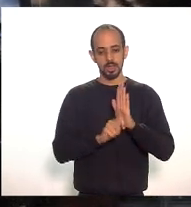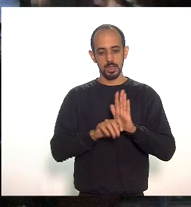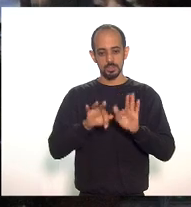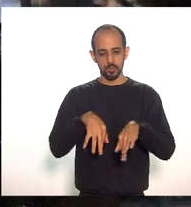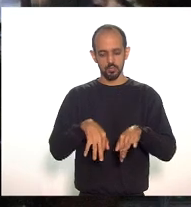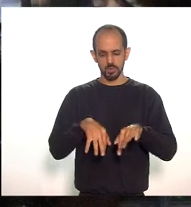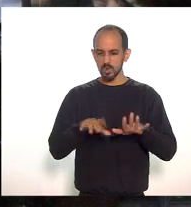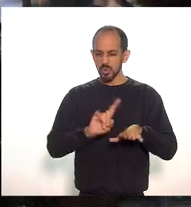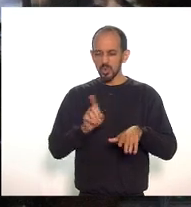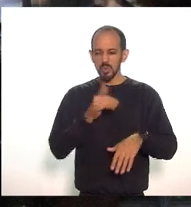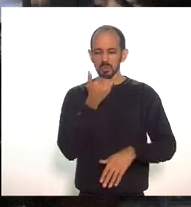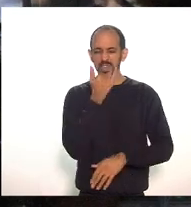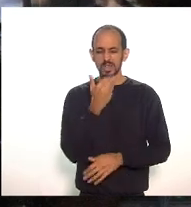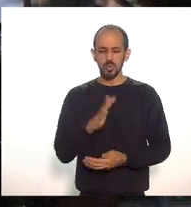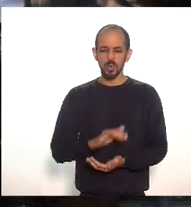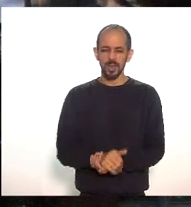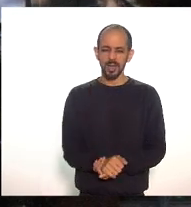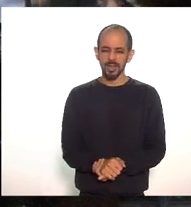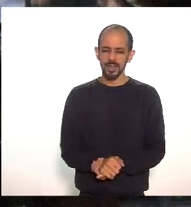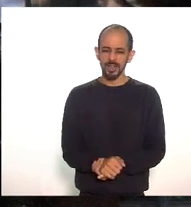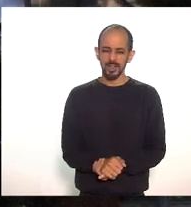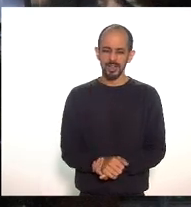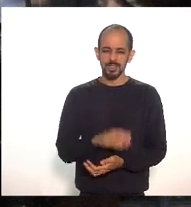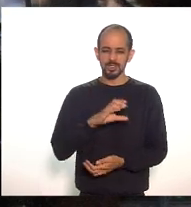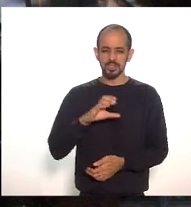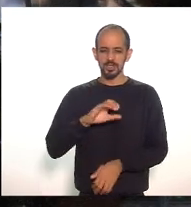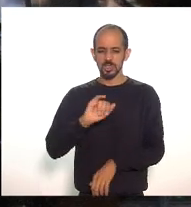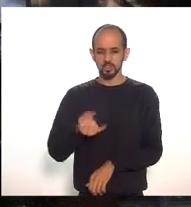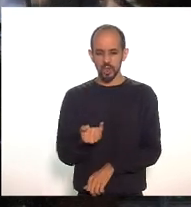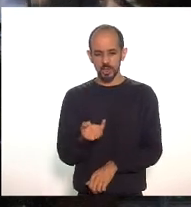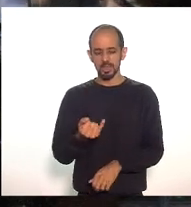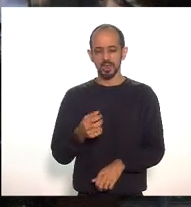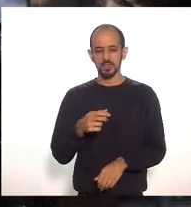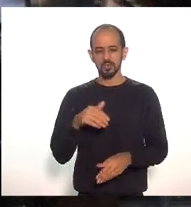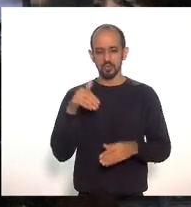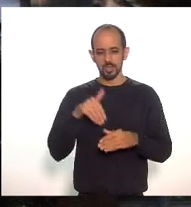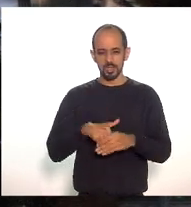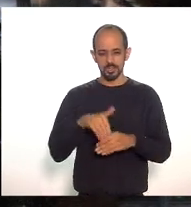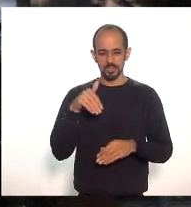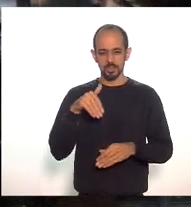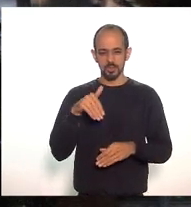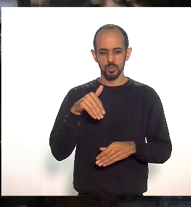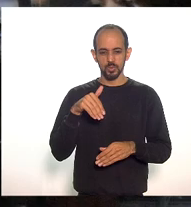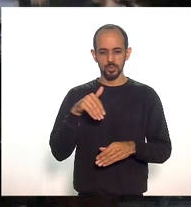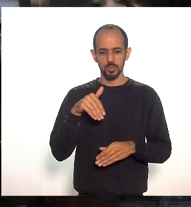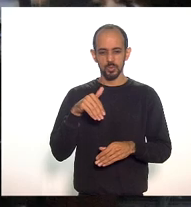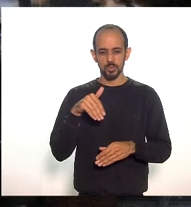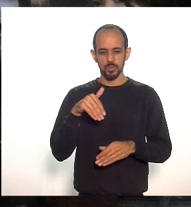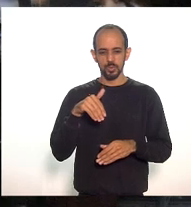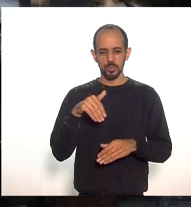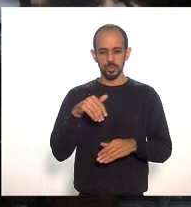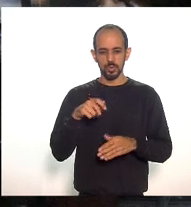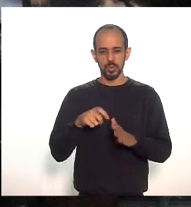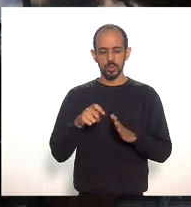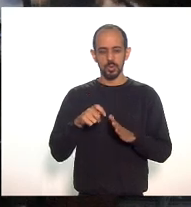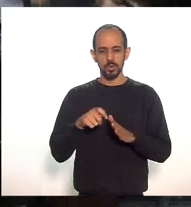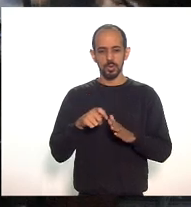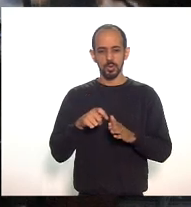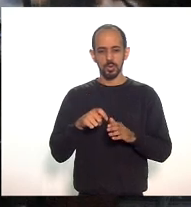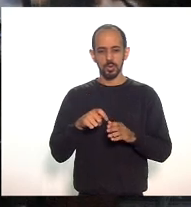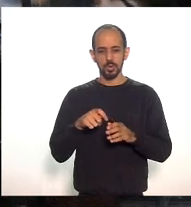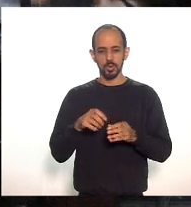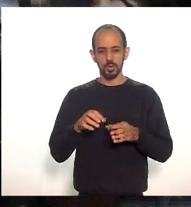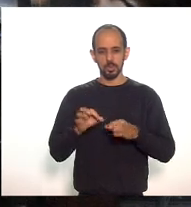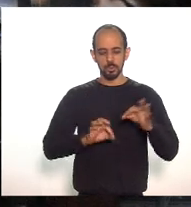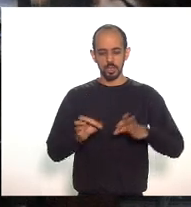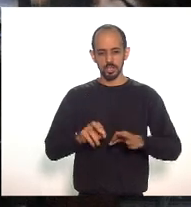perdão a ccj agora em votação é o Projeto assim emendado seus que a palavra